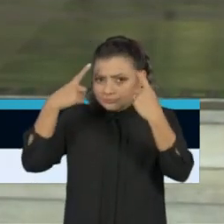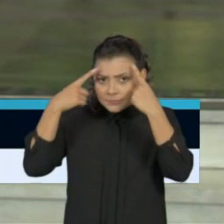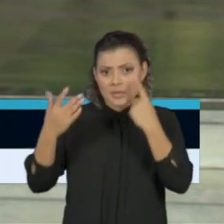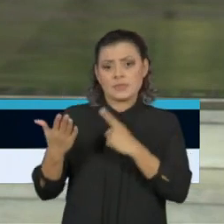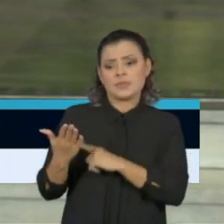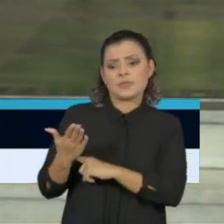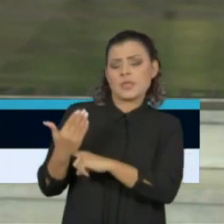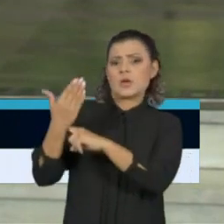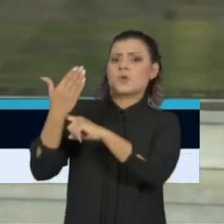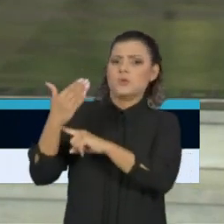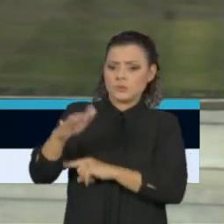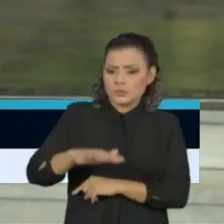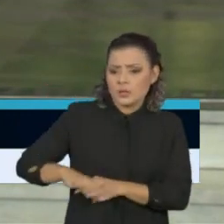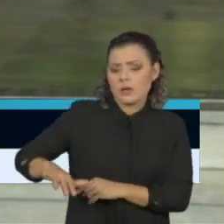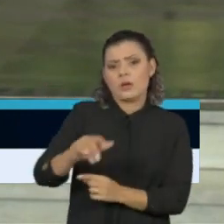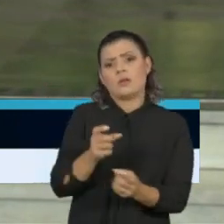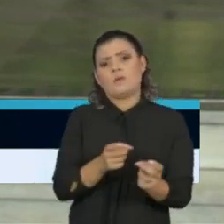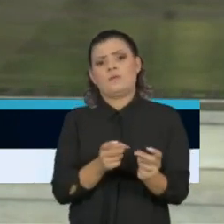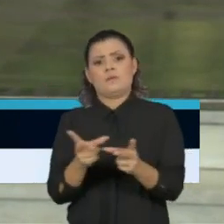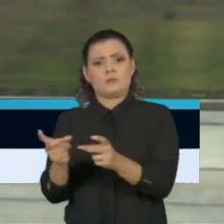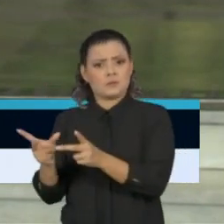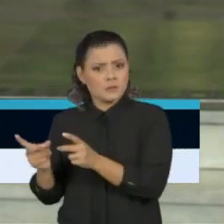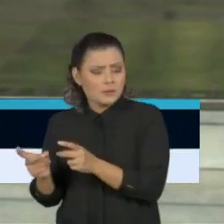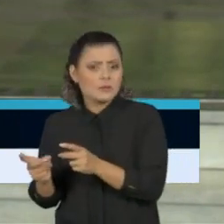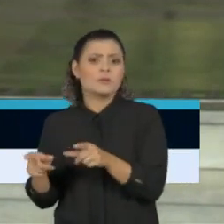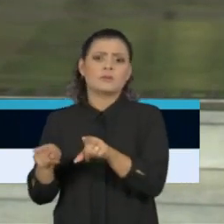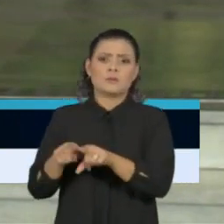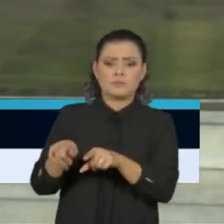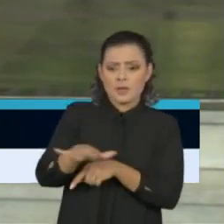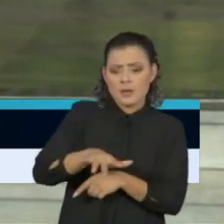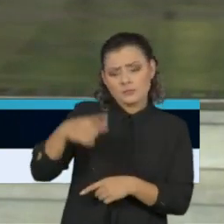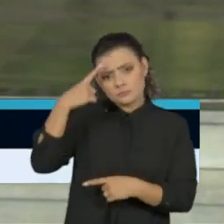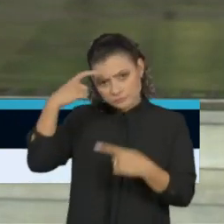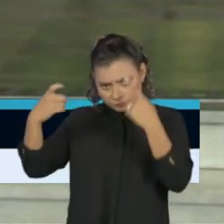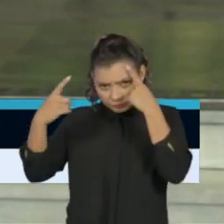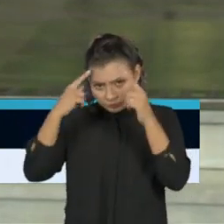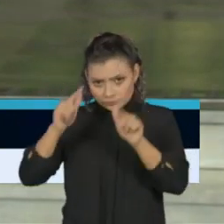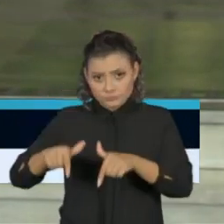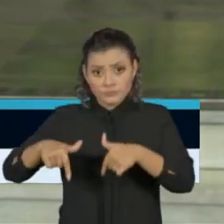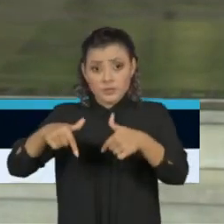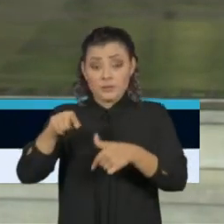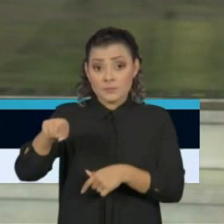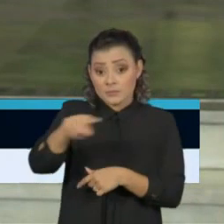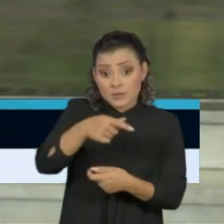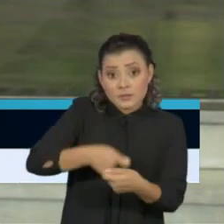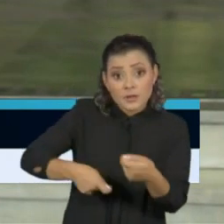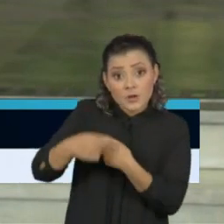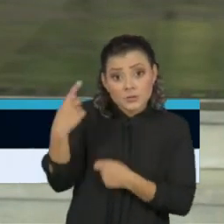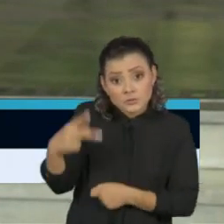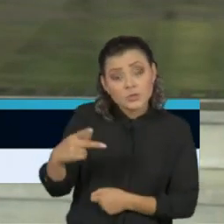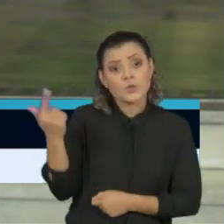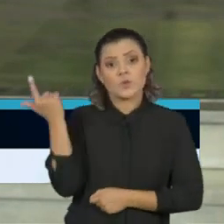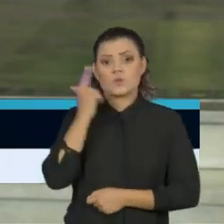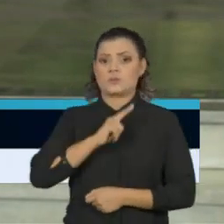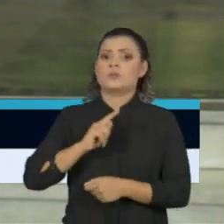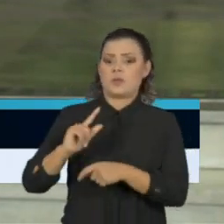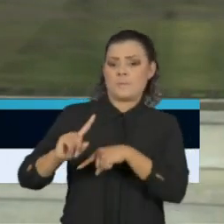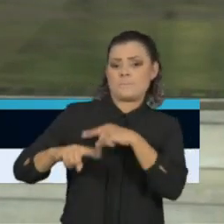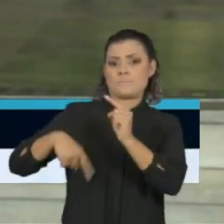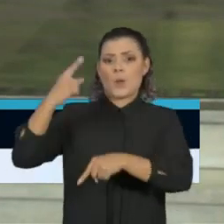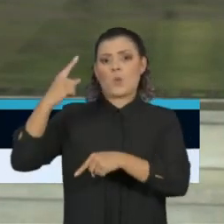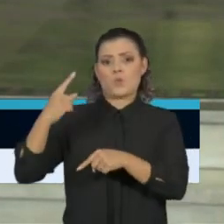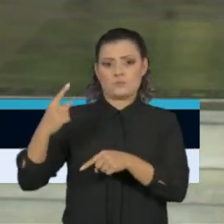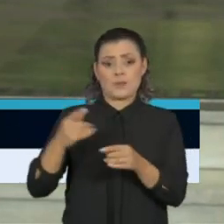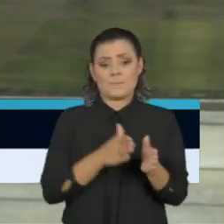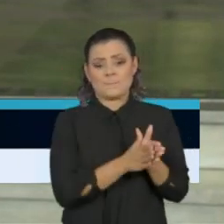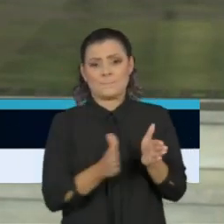virtualidade do comércio, nas ações virtuais, nas iniciativas criativas. para que seus negócios consigam sobreviver até o final